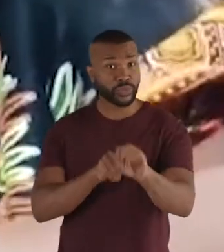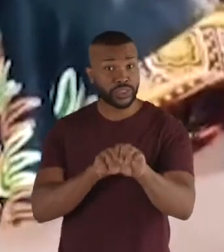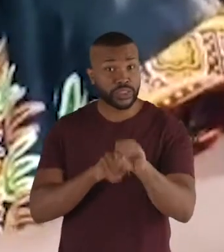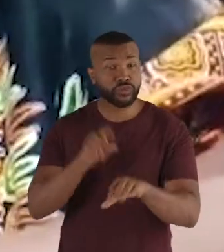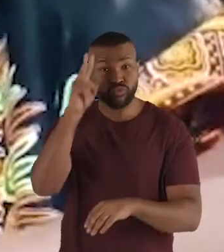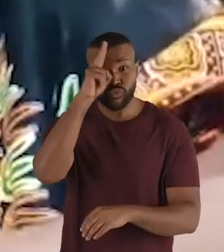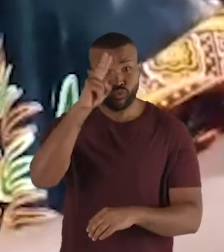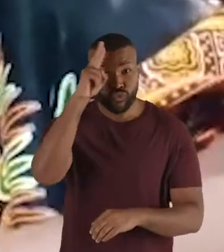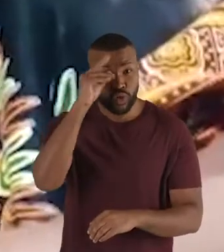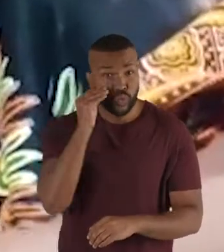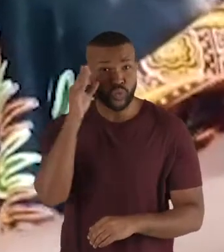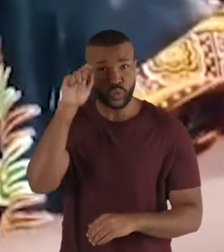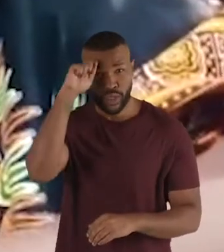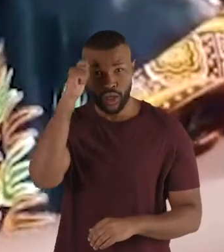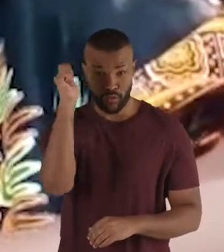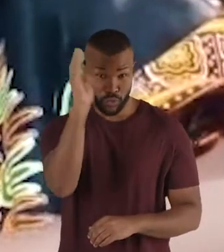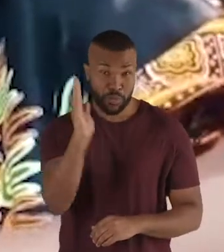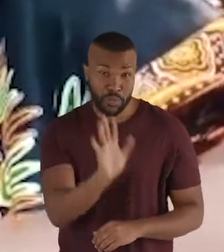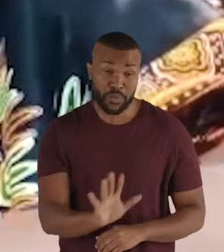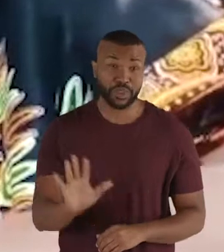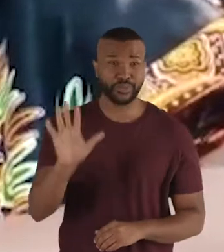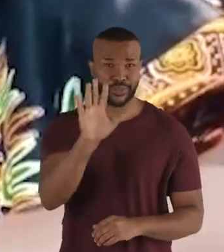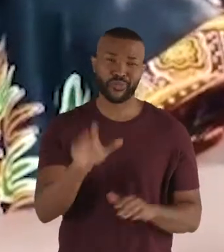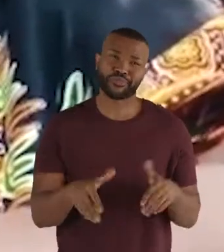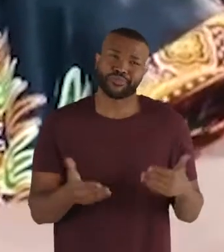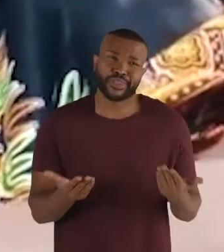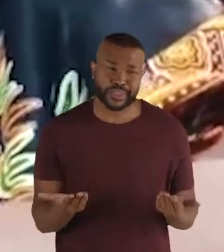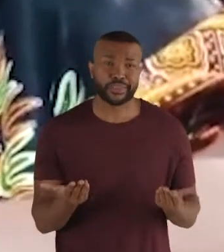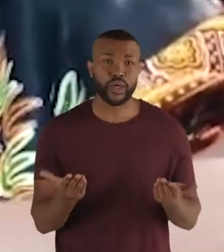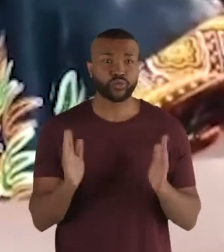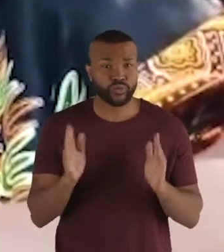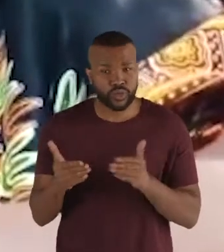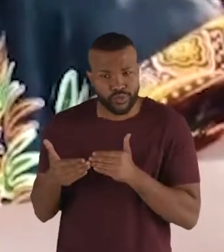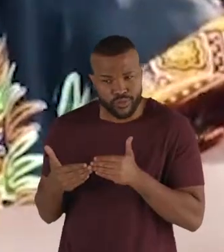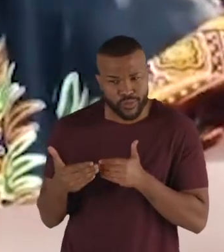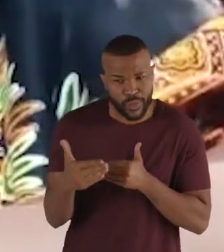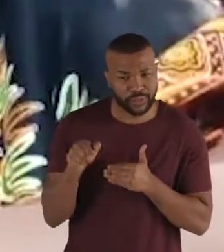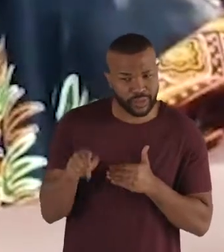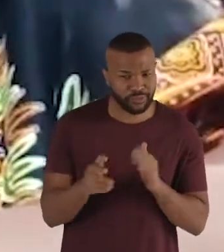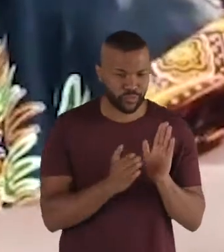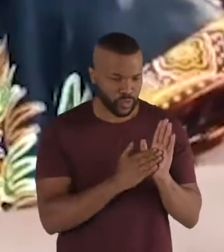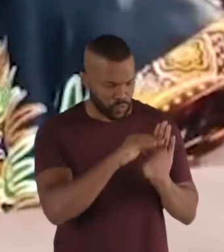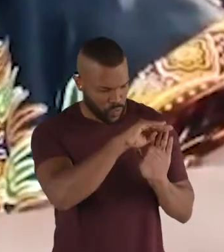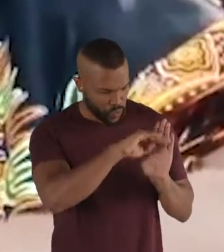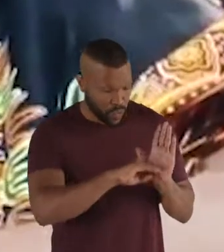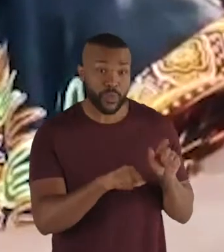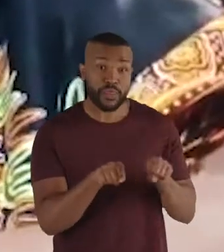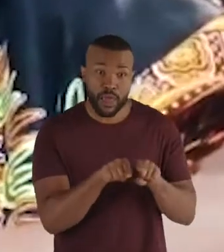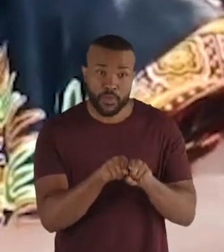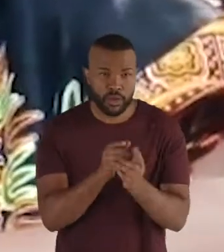da história e cultura afro-brasileira e africana. Então, quer dizer, a partir dessas proposições, a partir